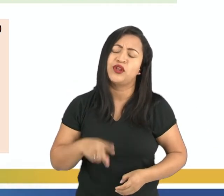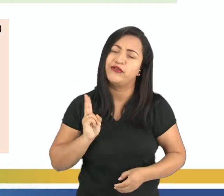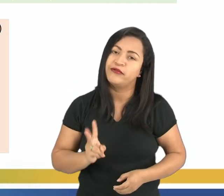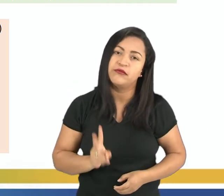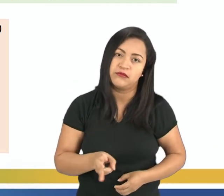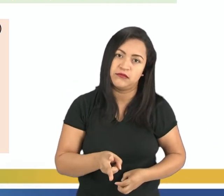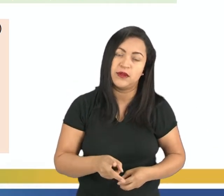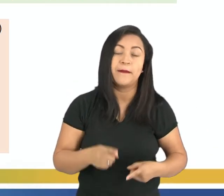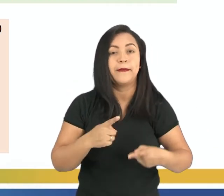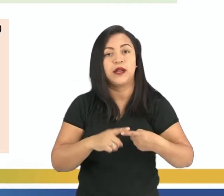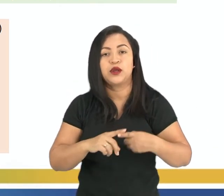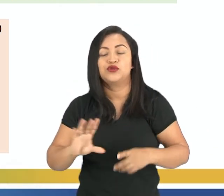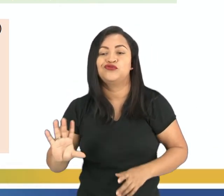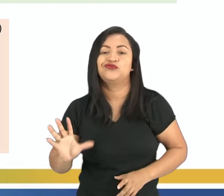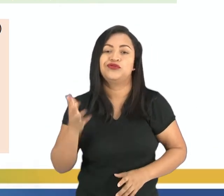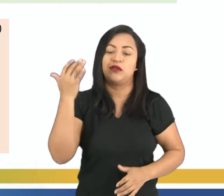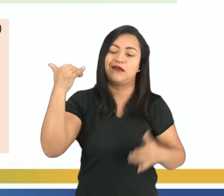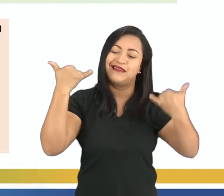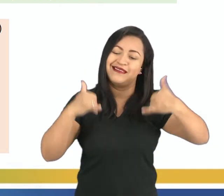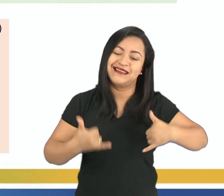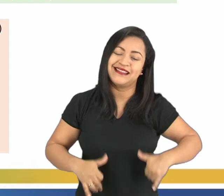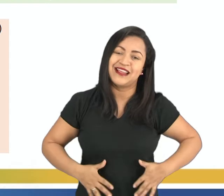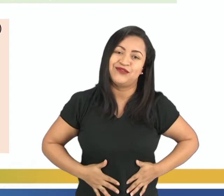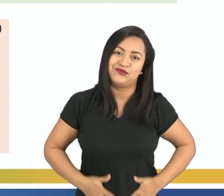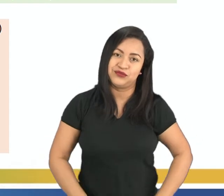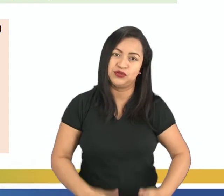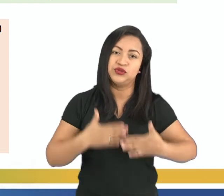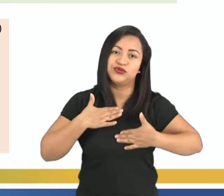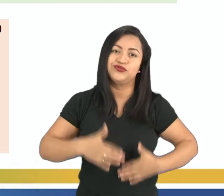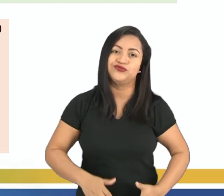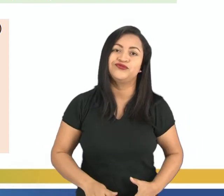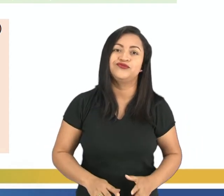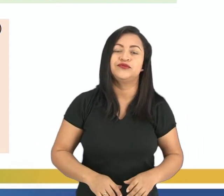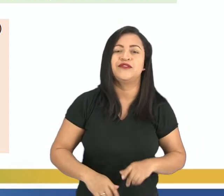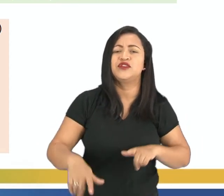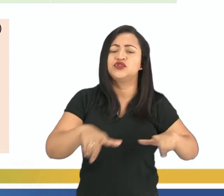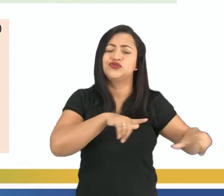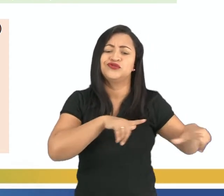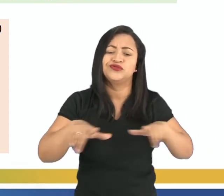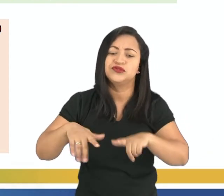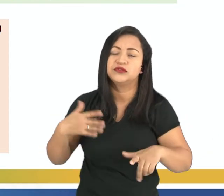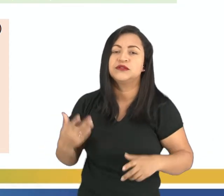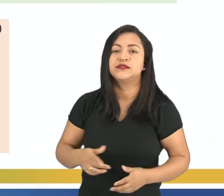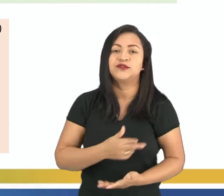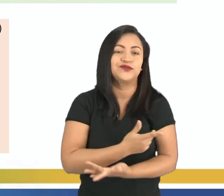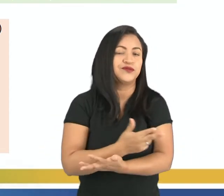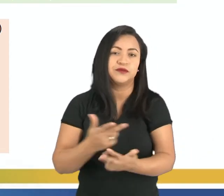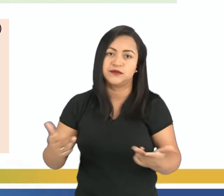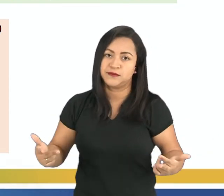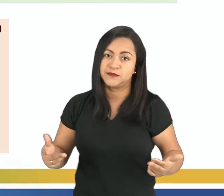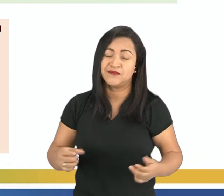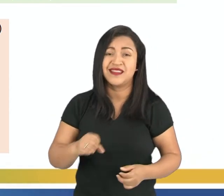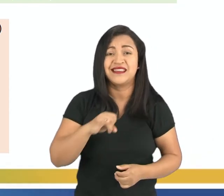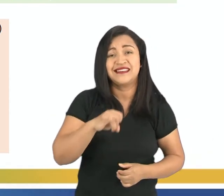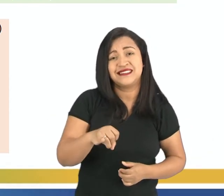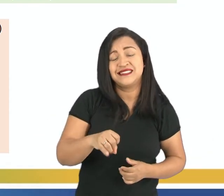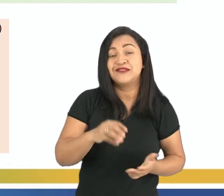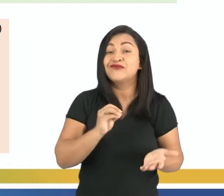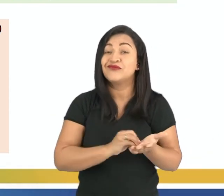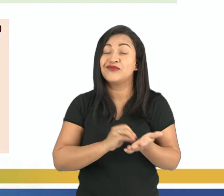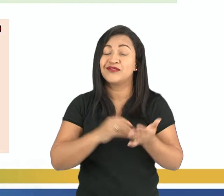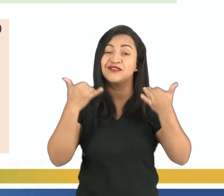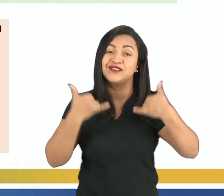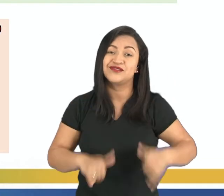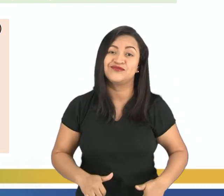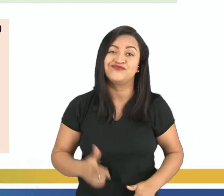energia, para que a gente consiga se locomover, para que a gente consiga exercer todas as nossas funções. Se nós não temos energia, a gente